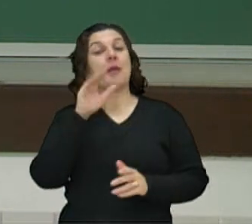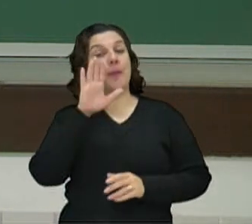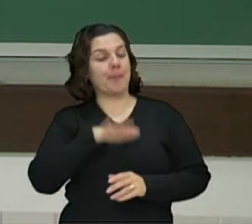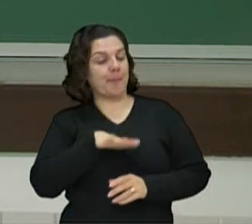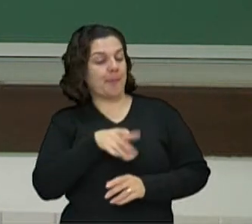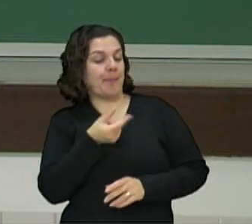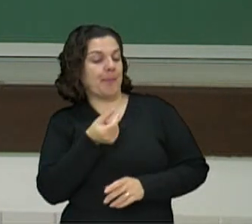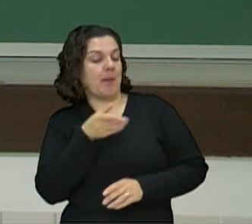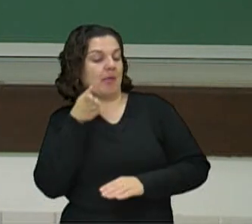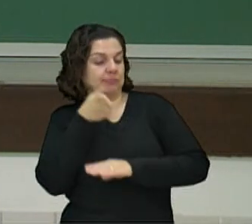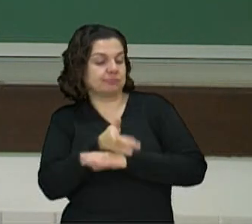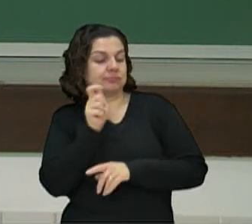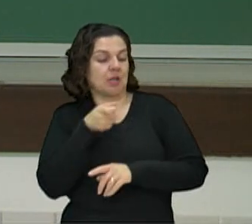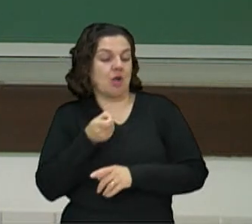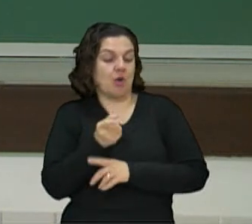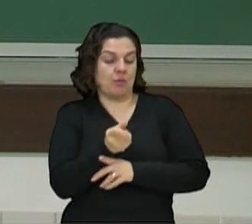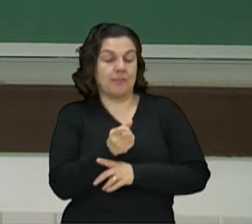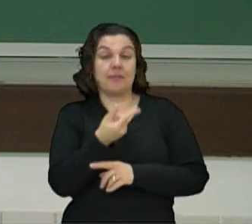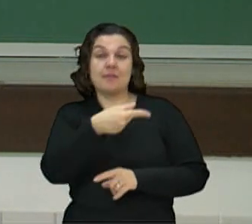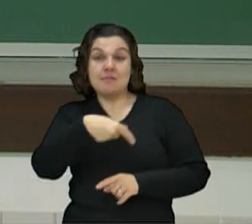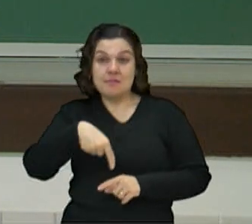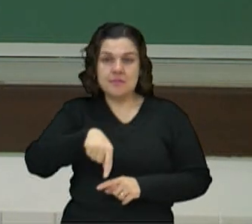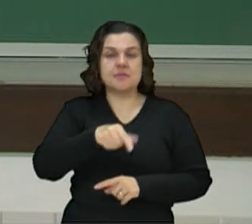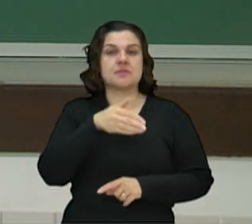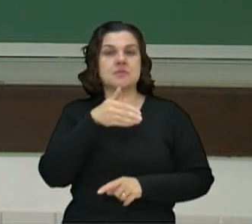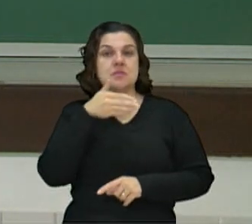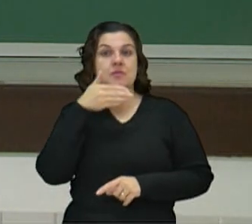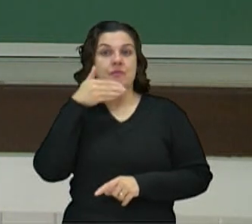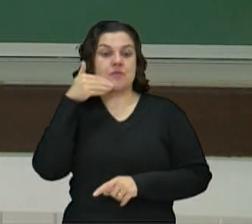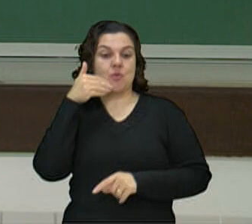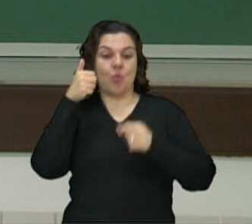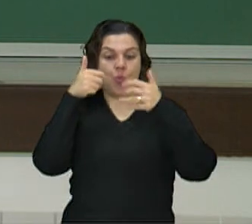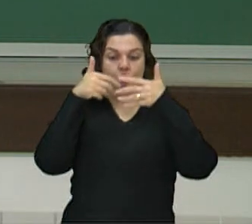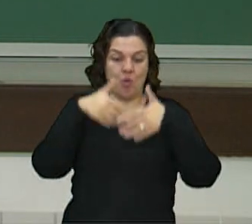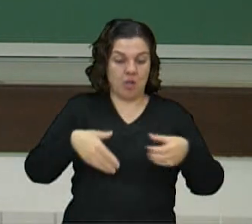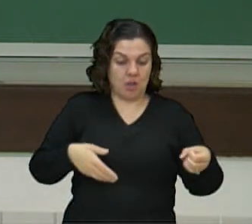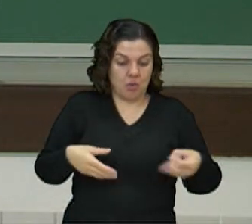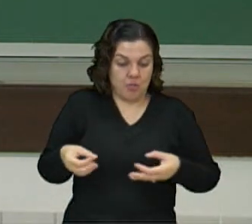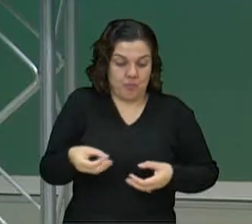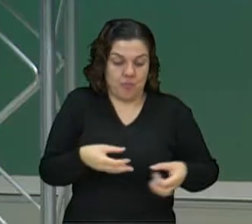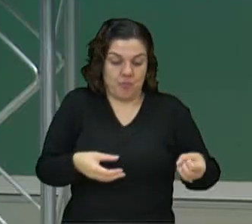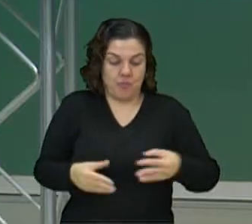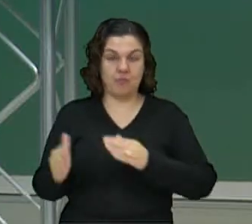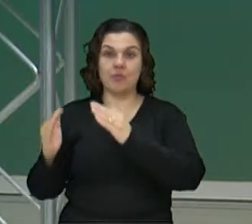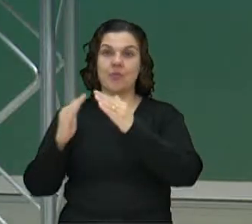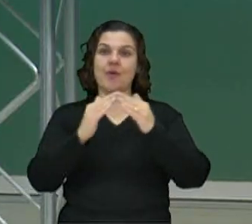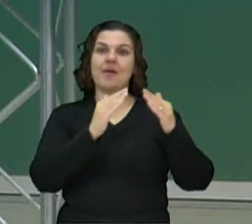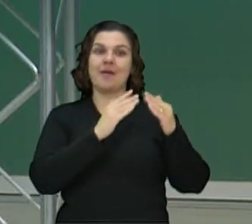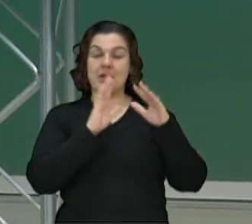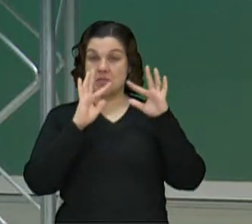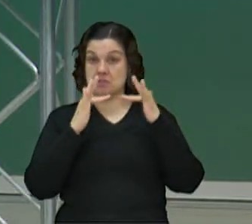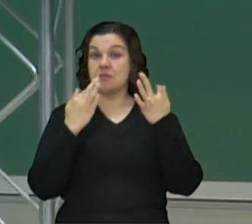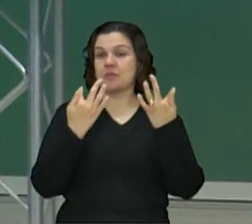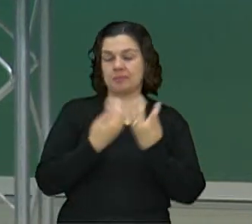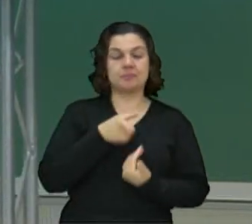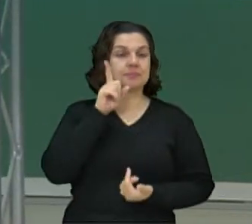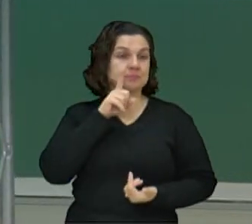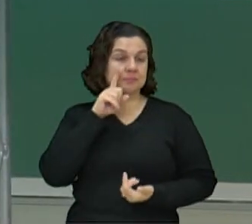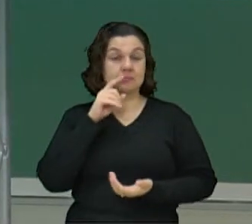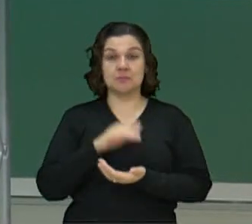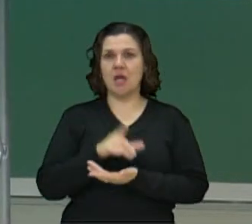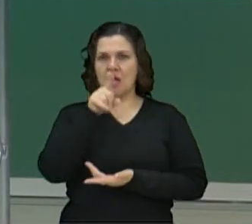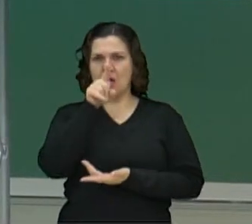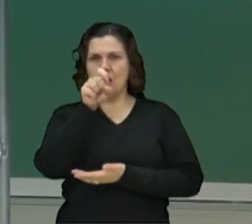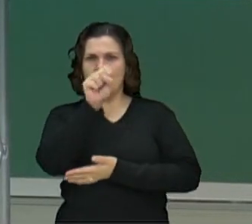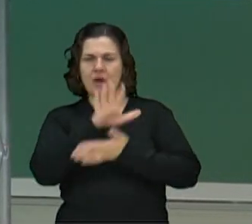baratos e acessíveis. Isso tudo facilitou a chegada das novidades às casas das famílias dos Estados Unidos.